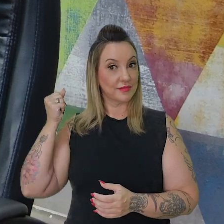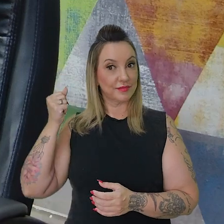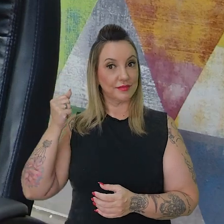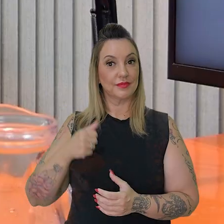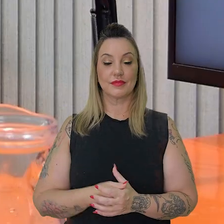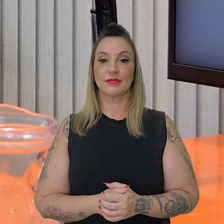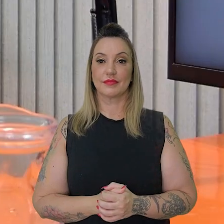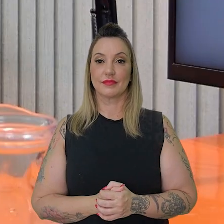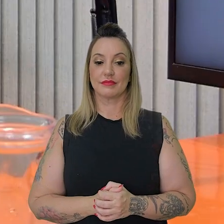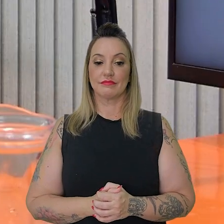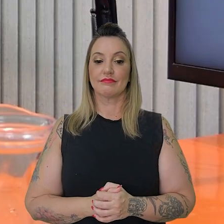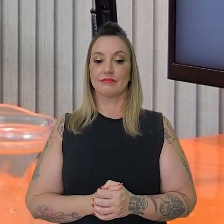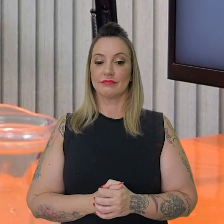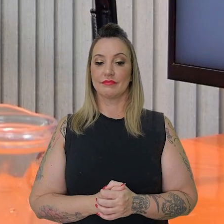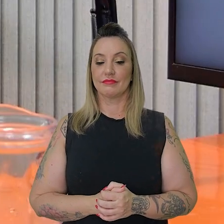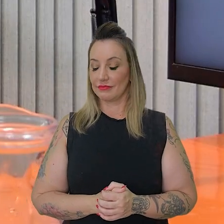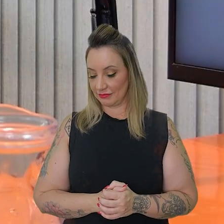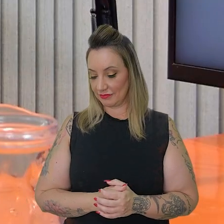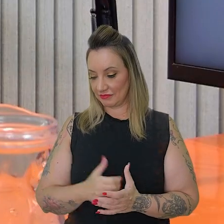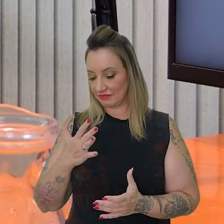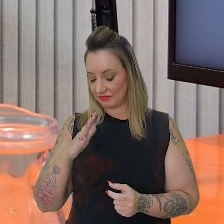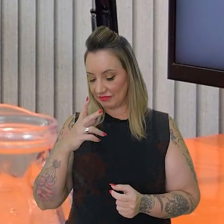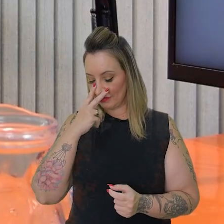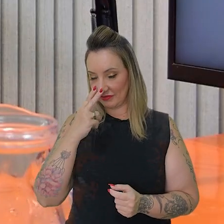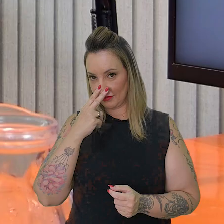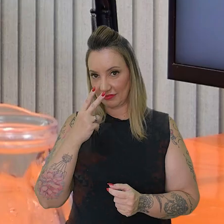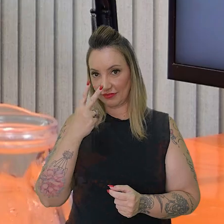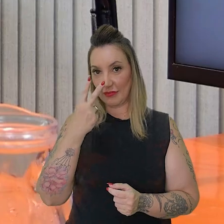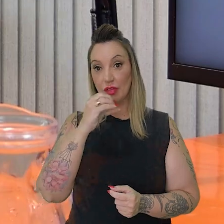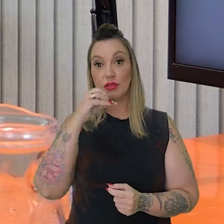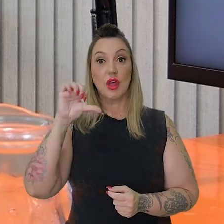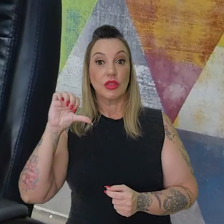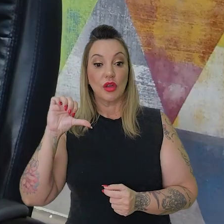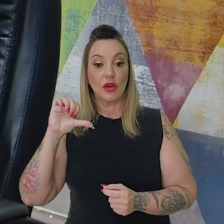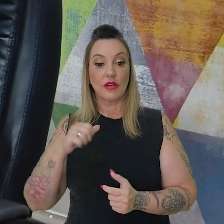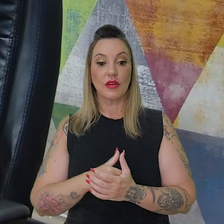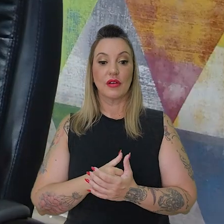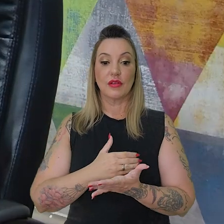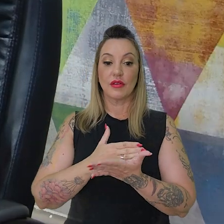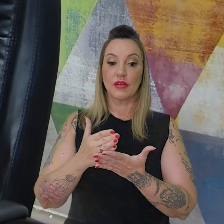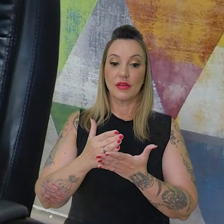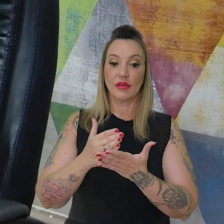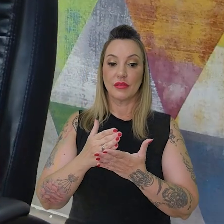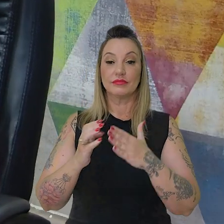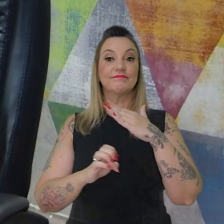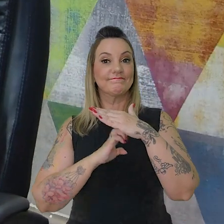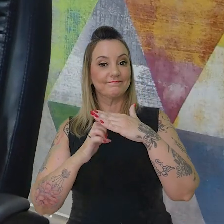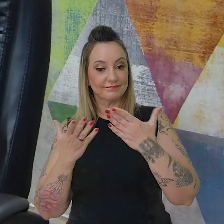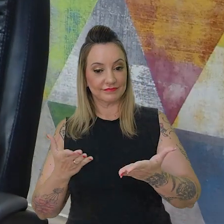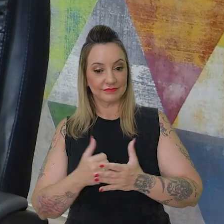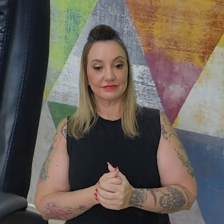nossa thí a gente tá falando aí de 2009 2009 foi quando a gente começou a empresa a